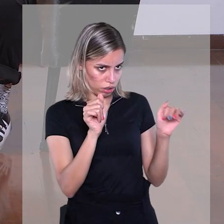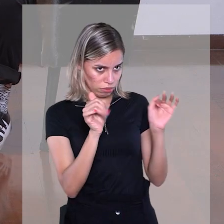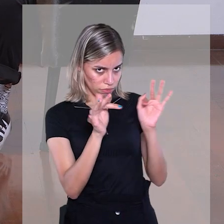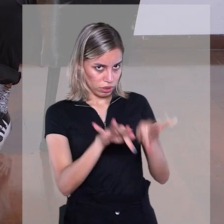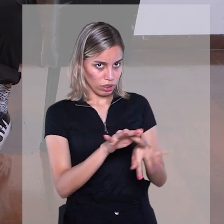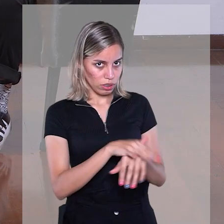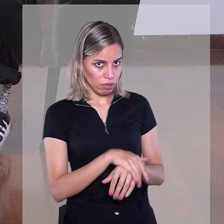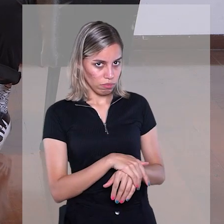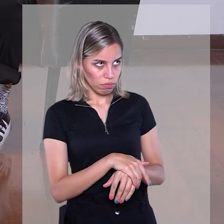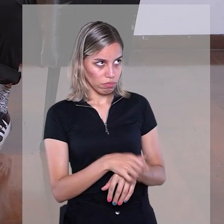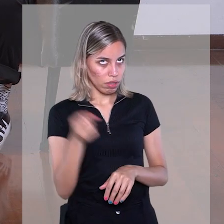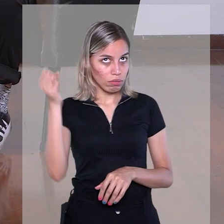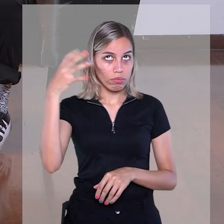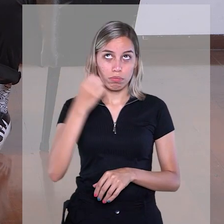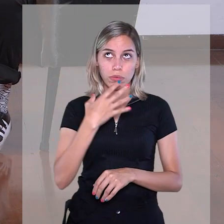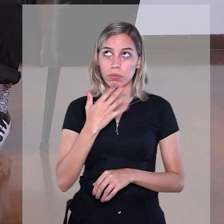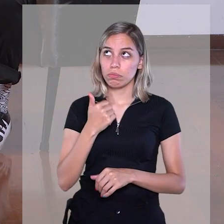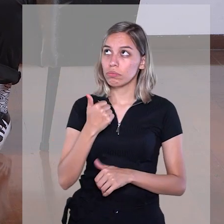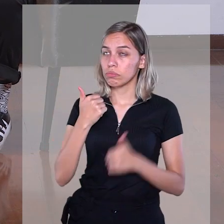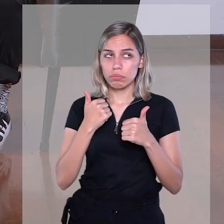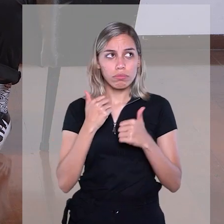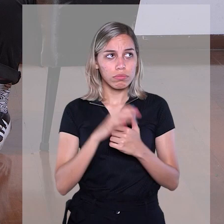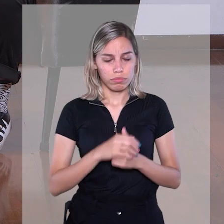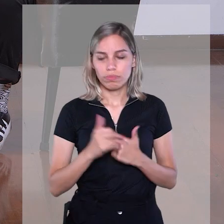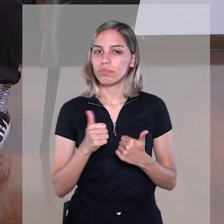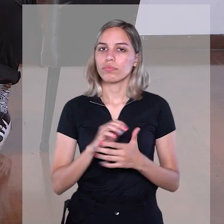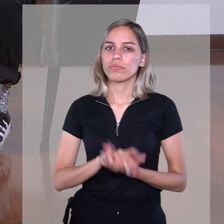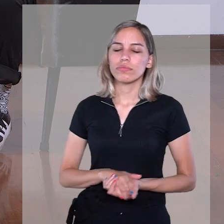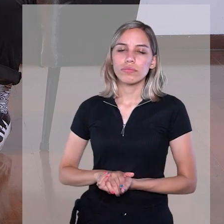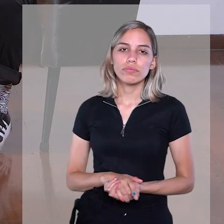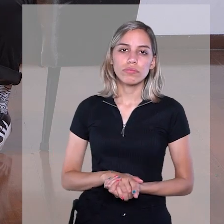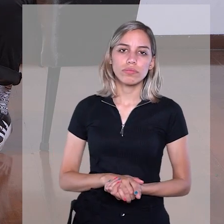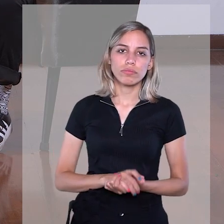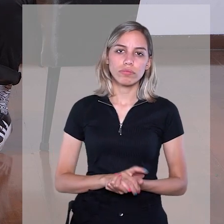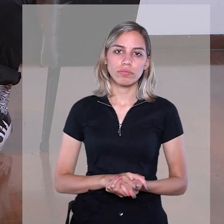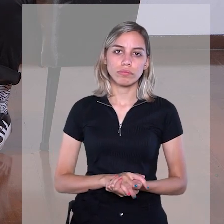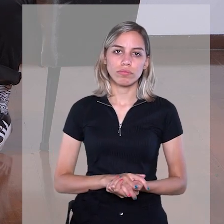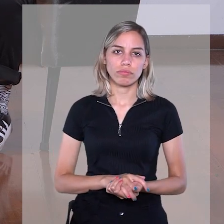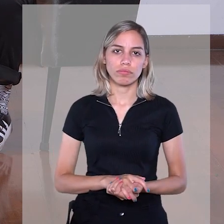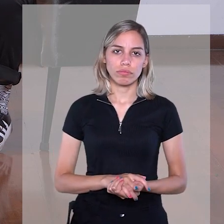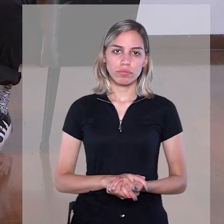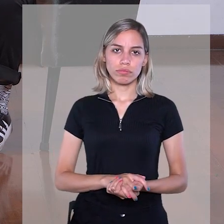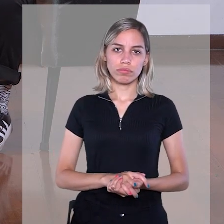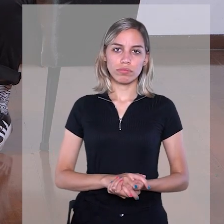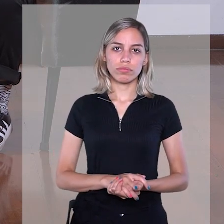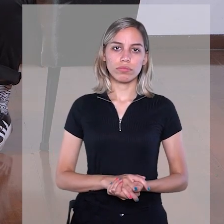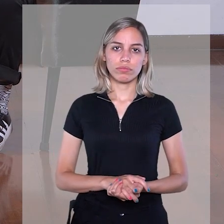Ricardo folheia seu próprio livro procurando um texto para fazer a leitura. No meio do